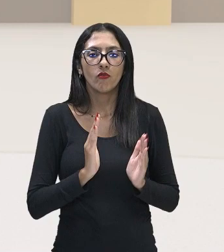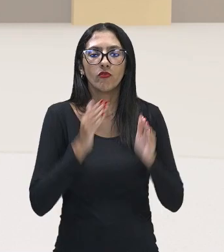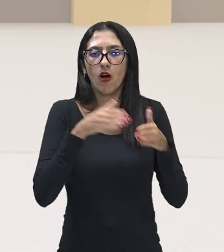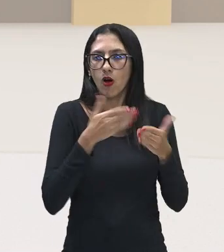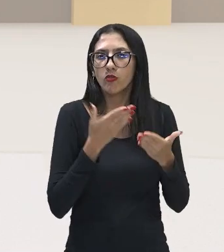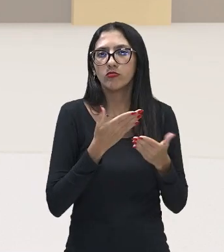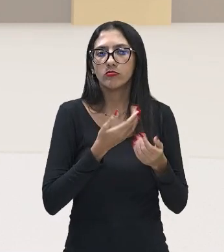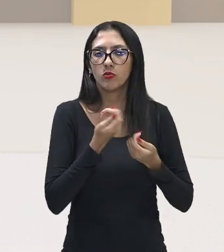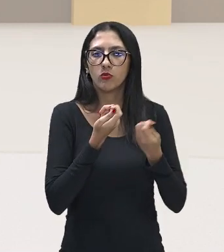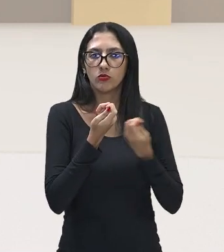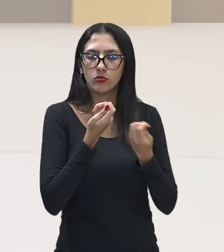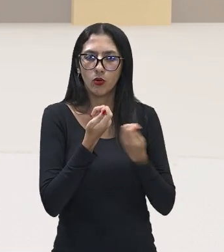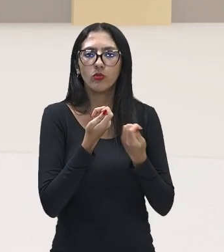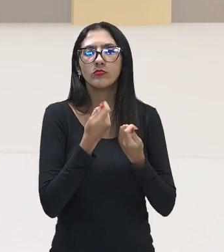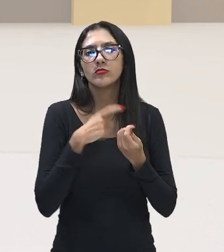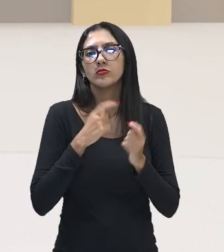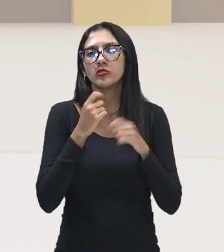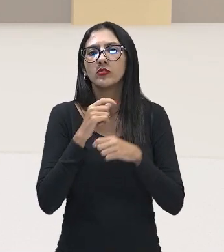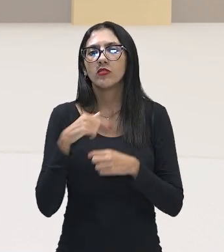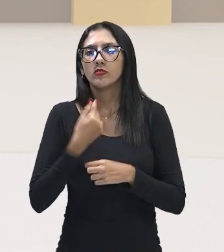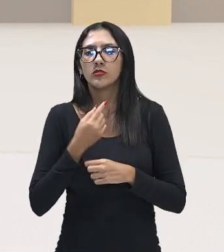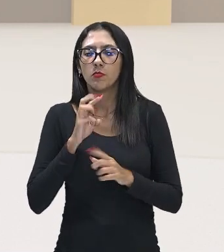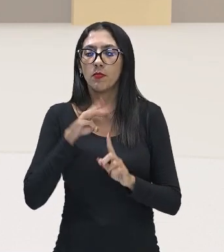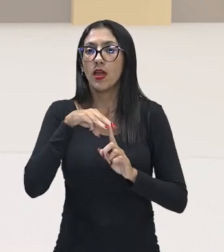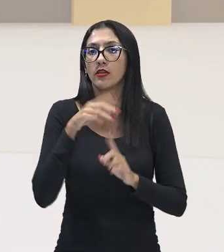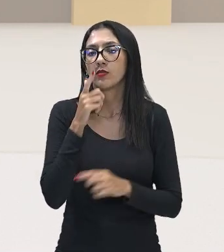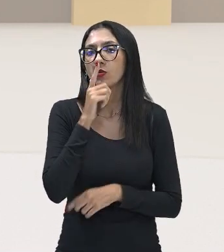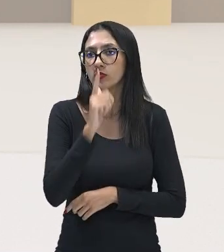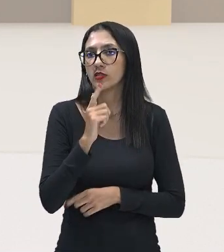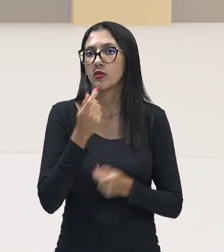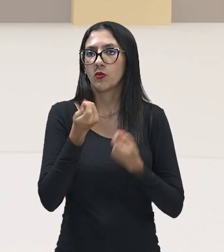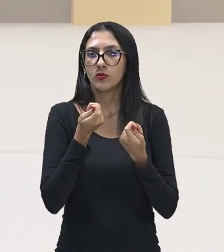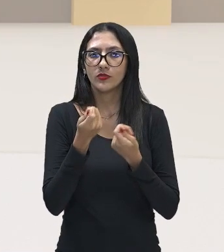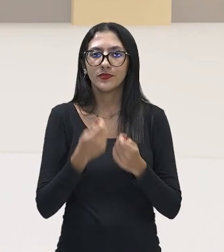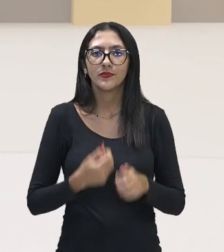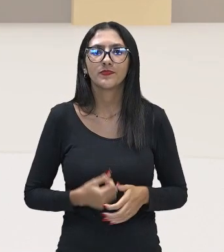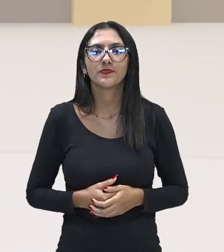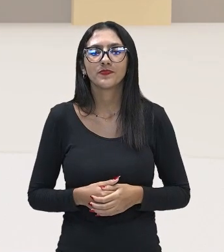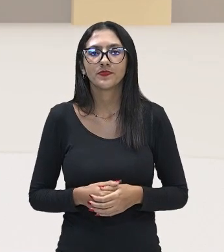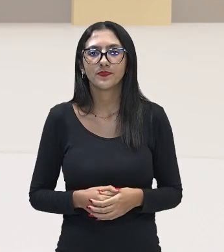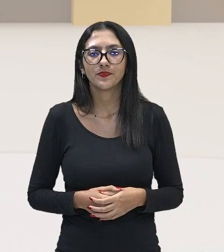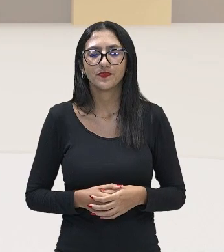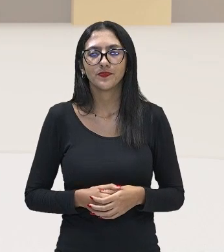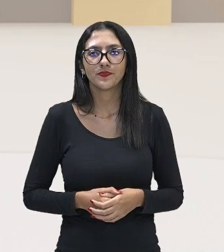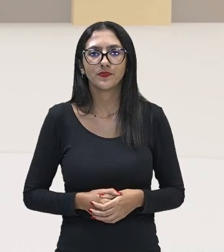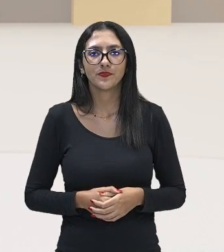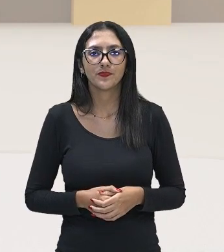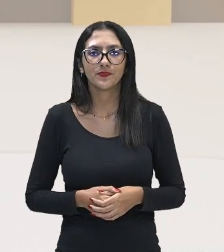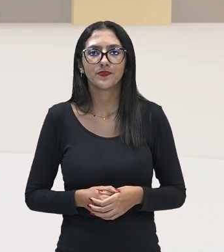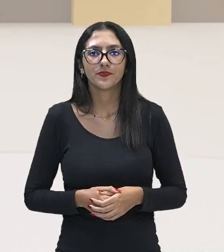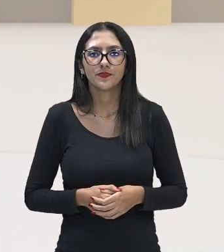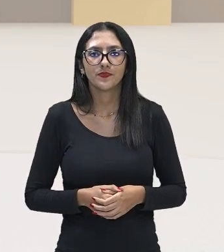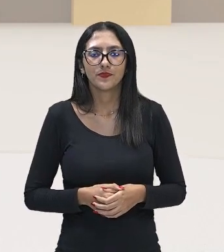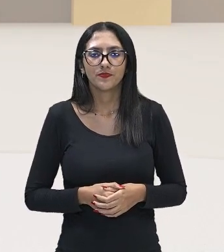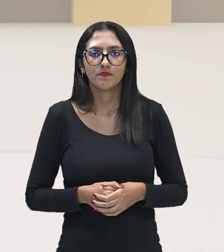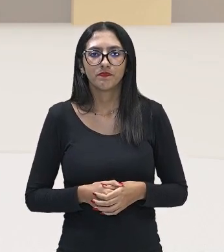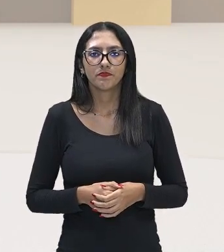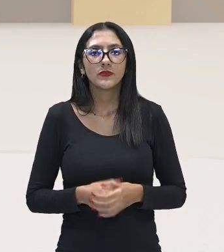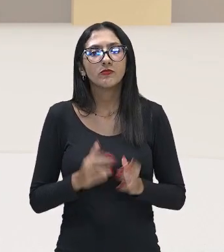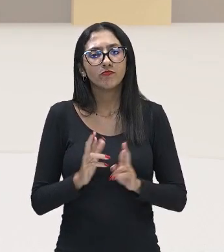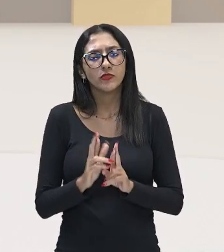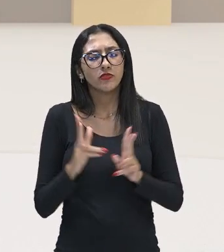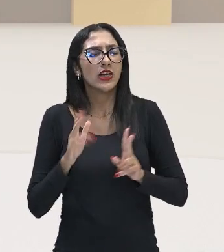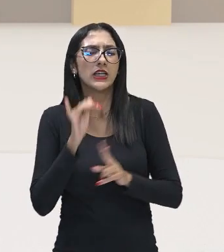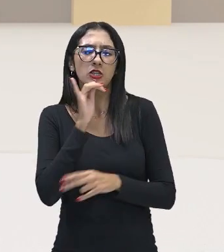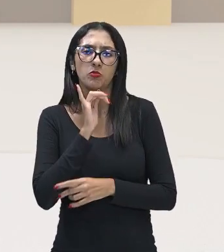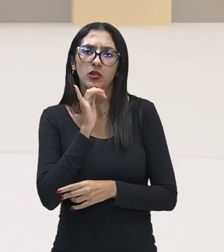que elas sejam alcançadas mais facilmente. Né? Vamos continuando aí o texto. Ao contrário do que pode parecer, gerenciar